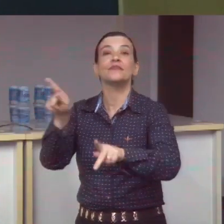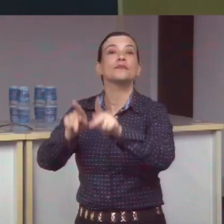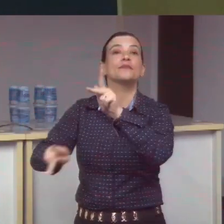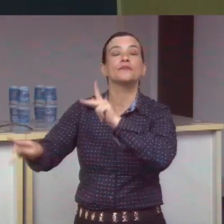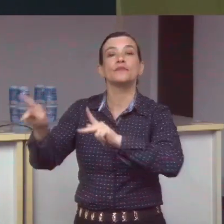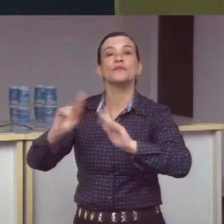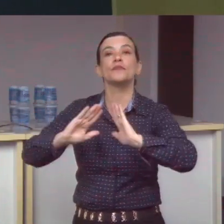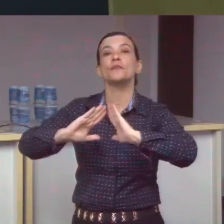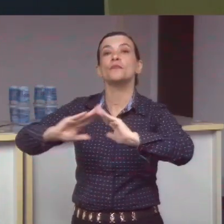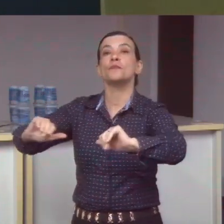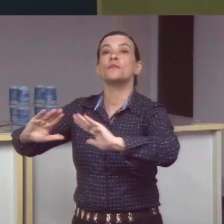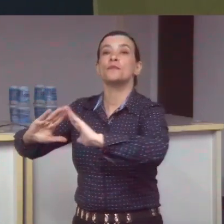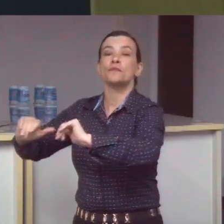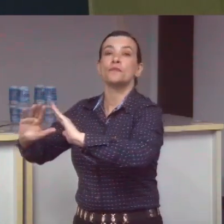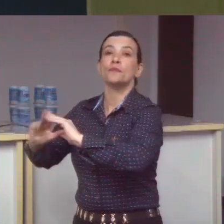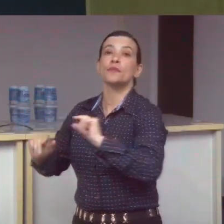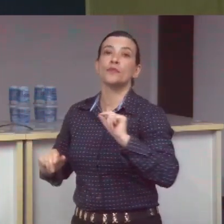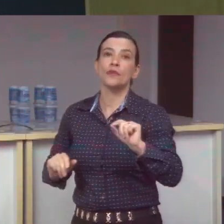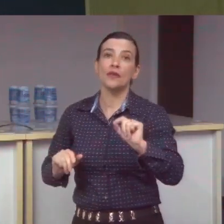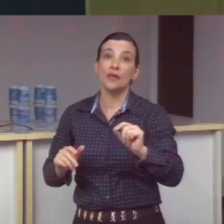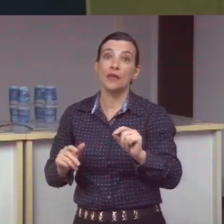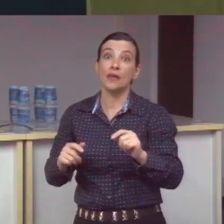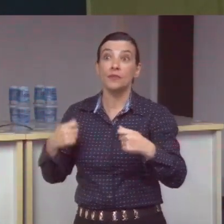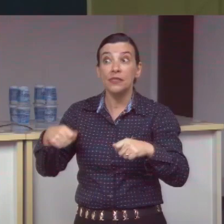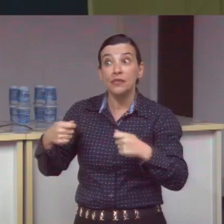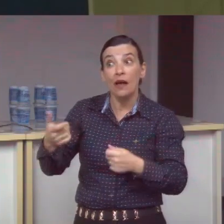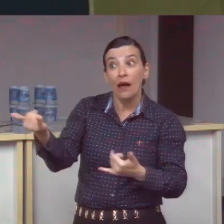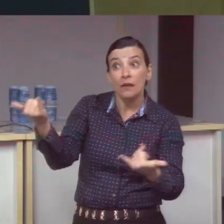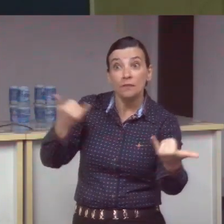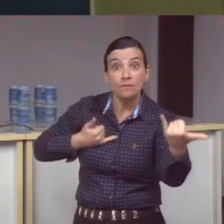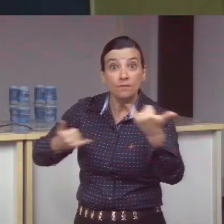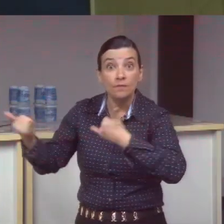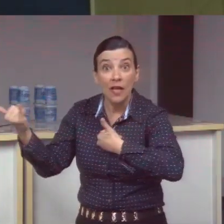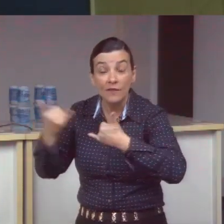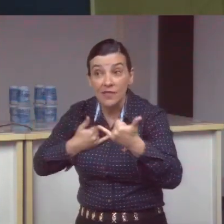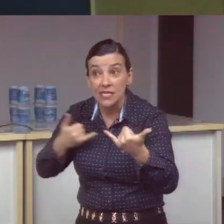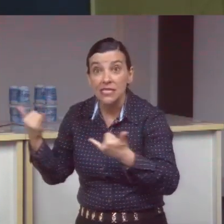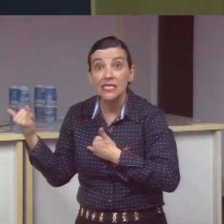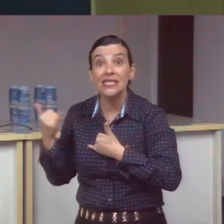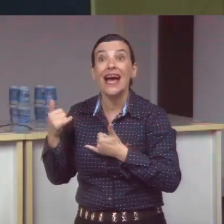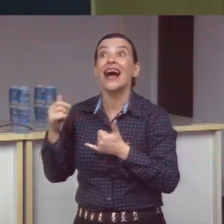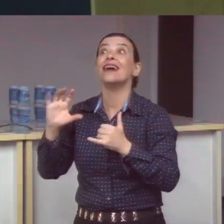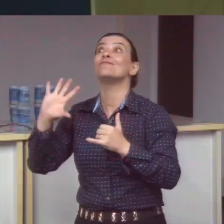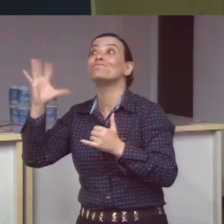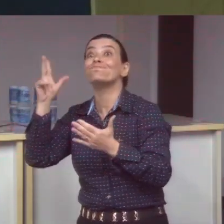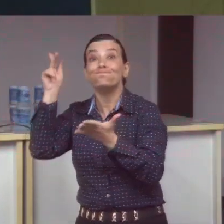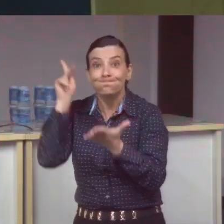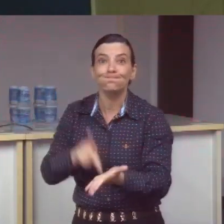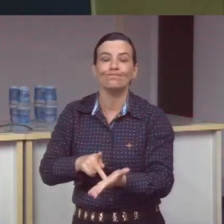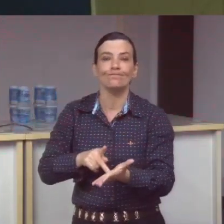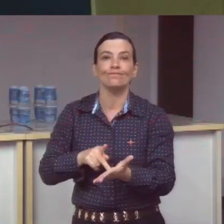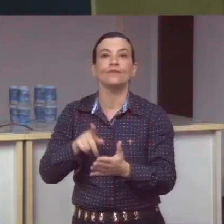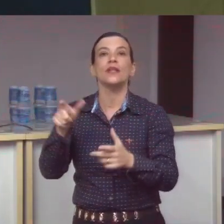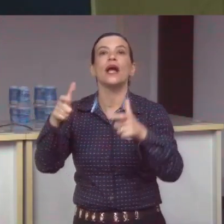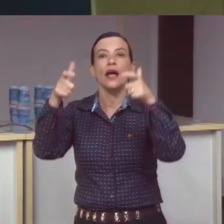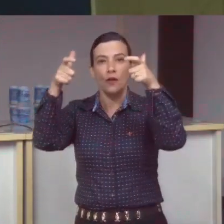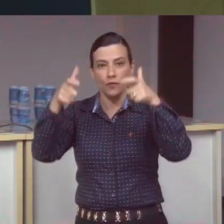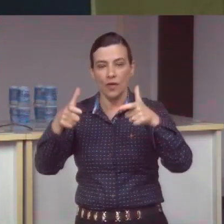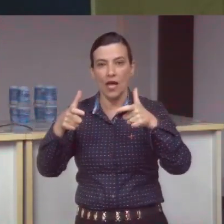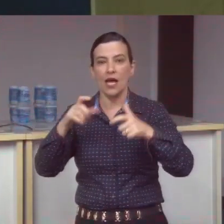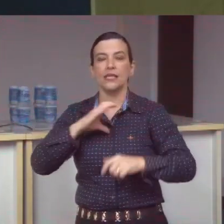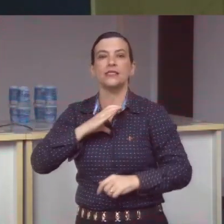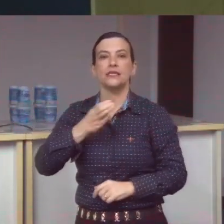afetados. Né? A gente precisa de coisas mais concretas. Ainda em cima do exemplo de São Luís do Paraitinga,